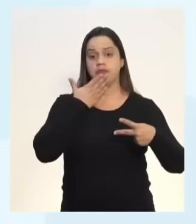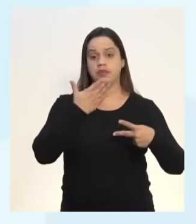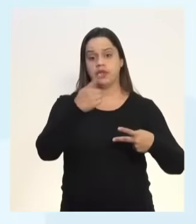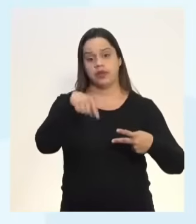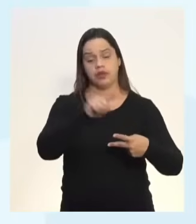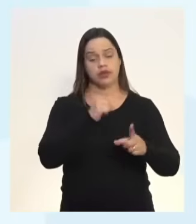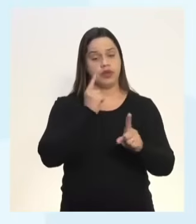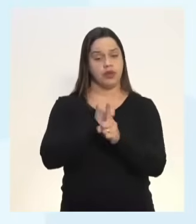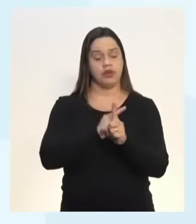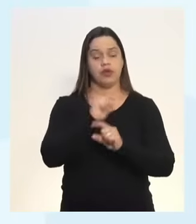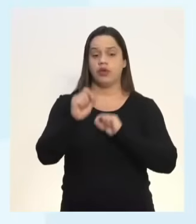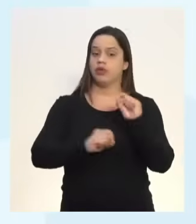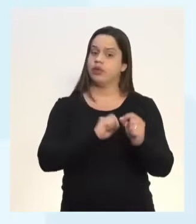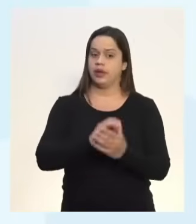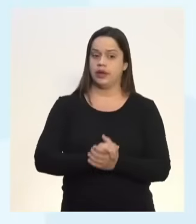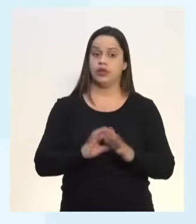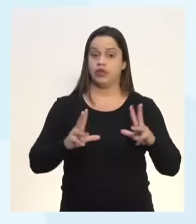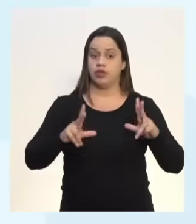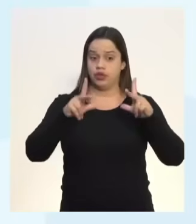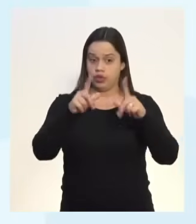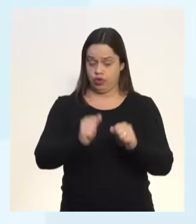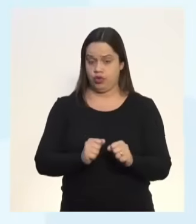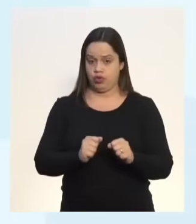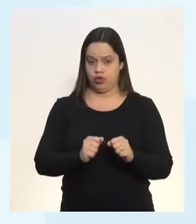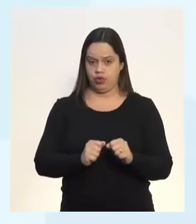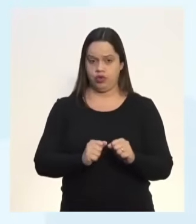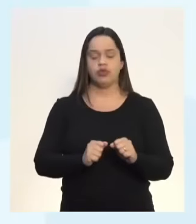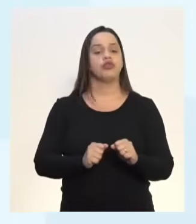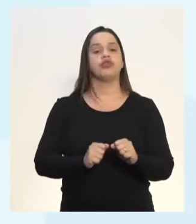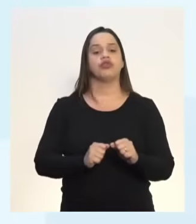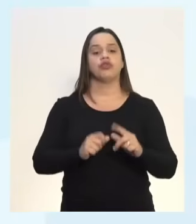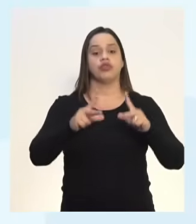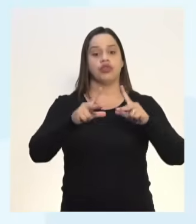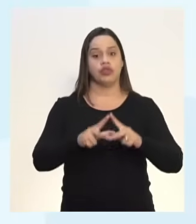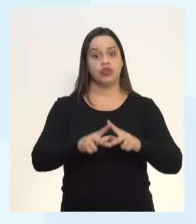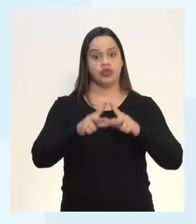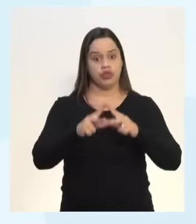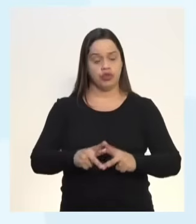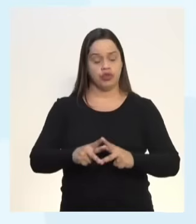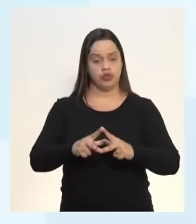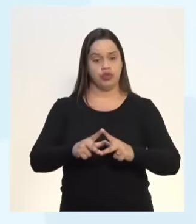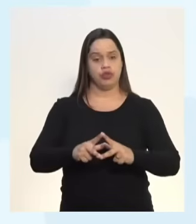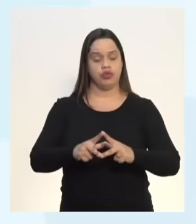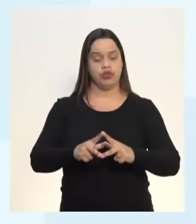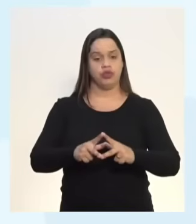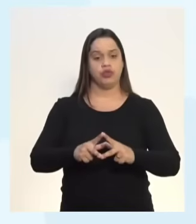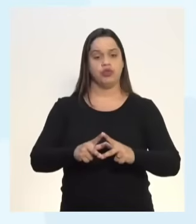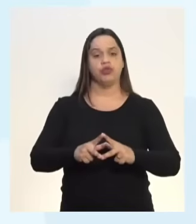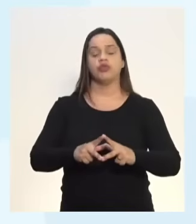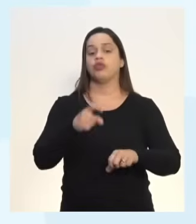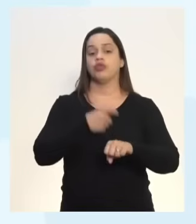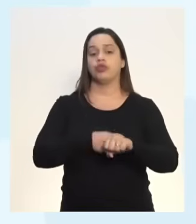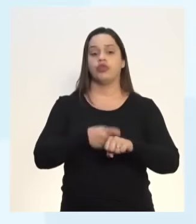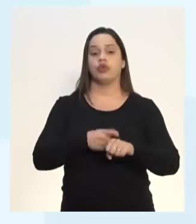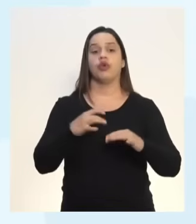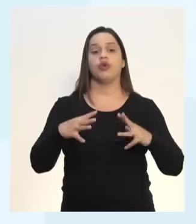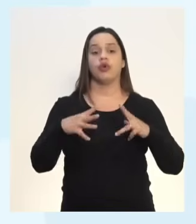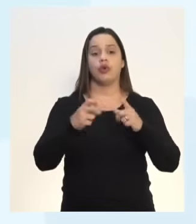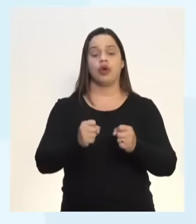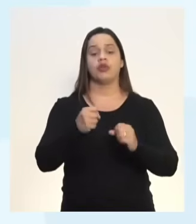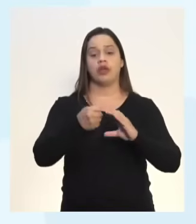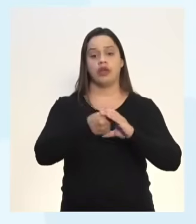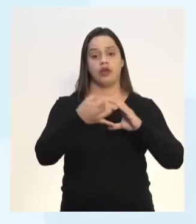vocês identificassem? Dos sólidos geométricos aí, que vocês estão vendo abaixo, quais são classificados